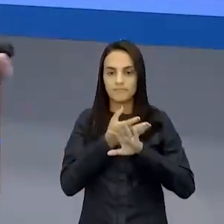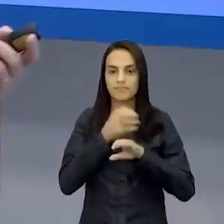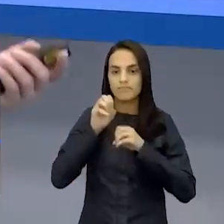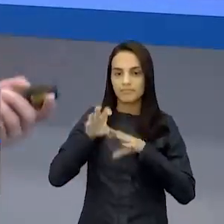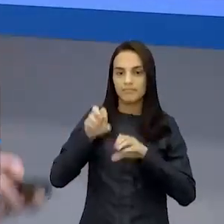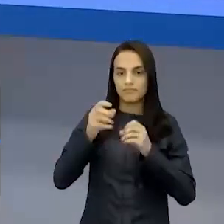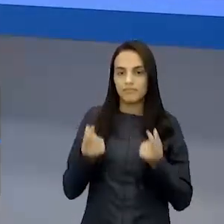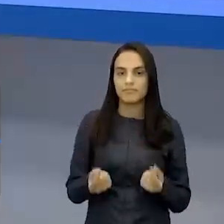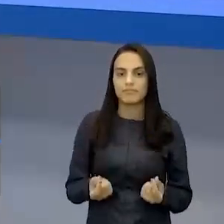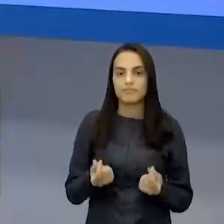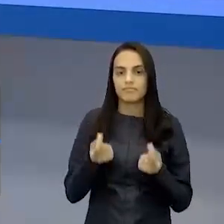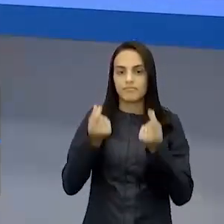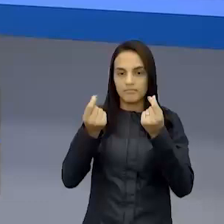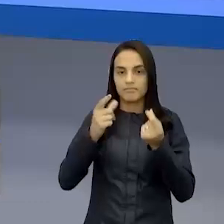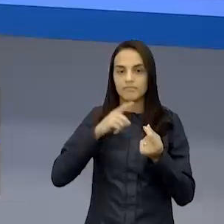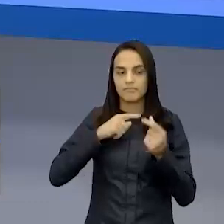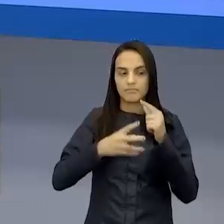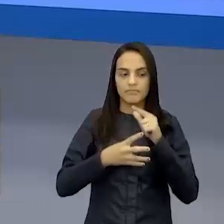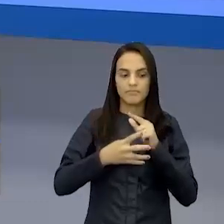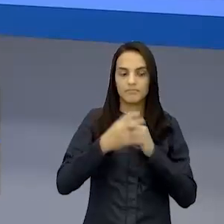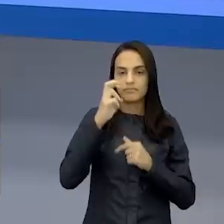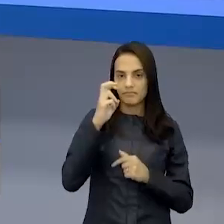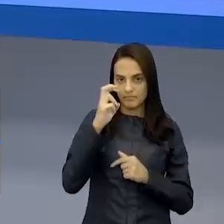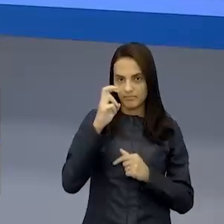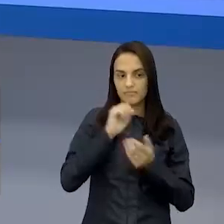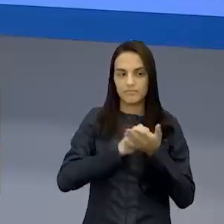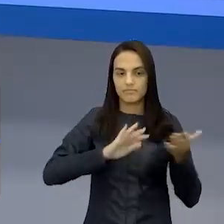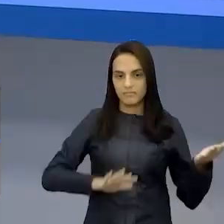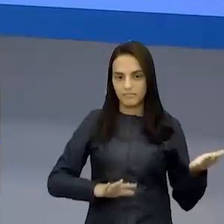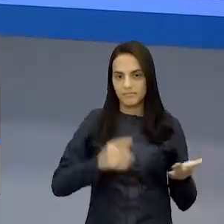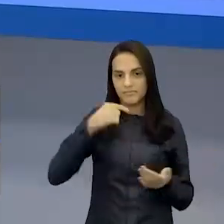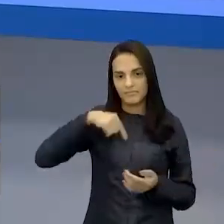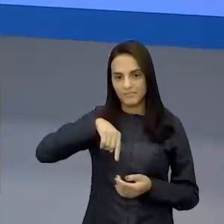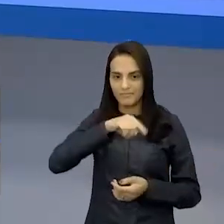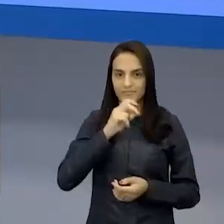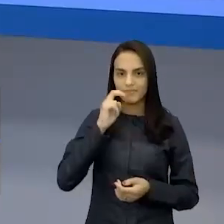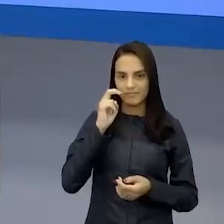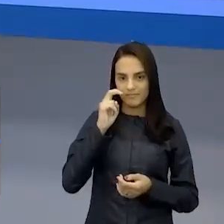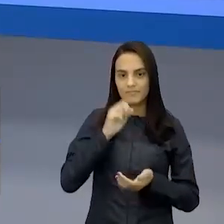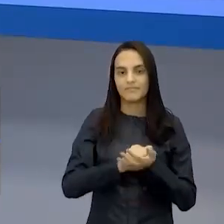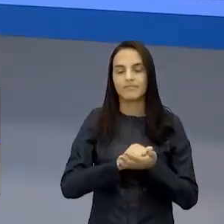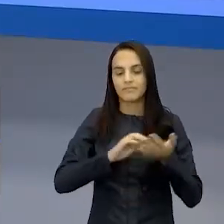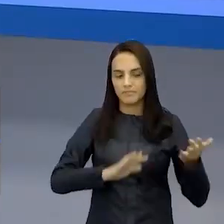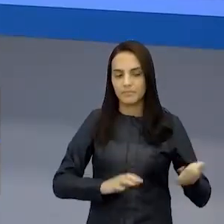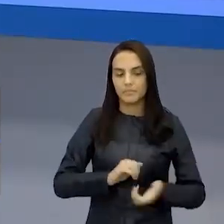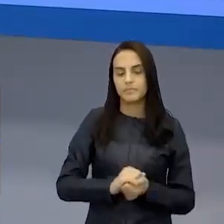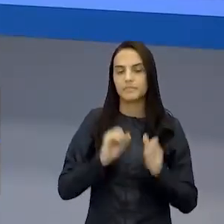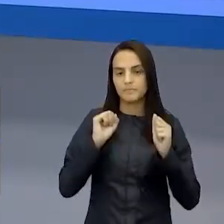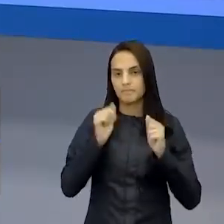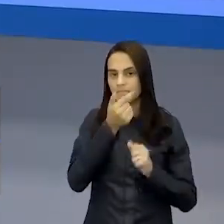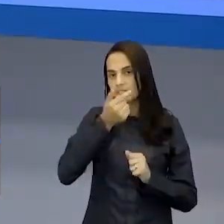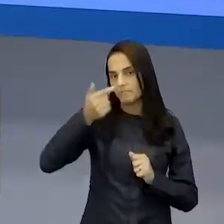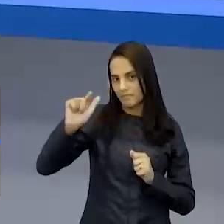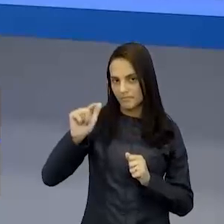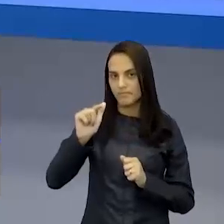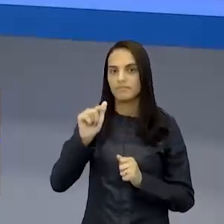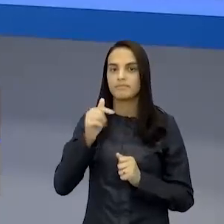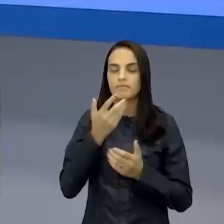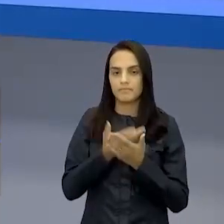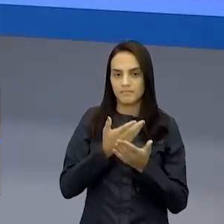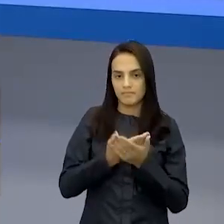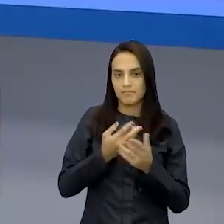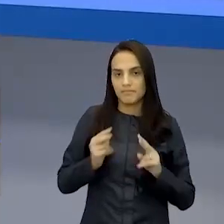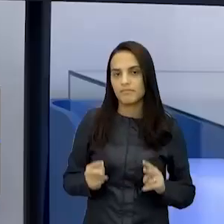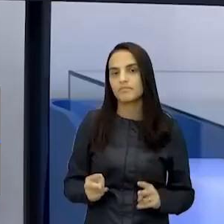Educação Financeira em Conexão, tinham 5 atividades, e a gente não está na 5ª hoje, para poder na próxima aula começar as atividades para